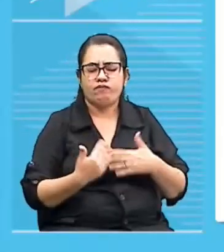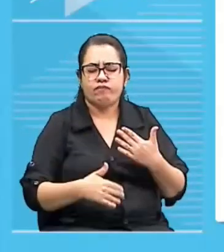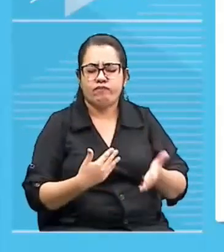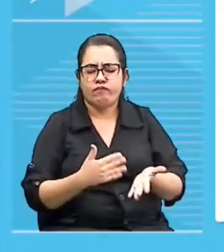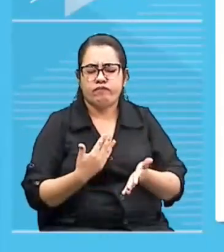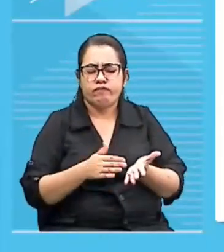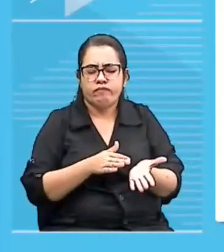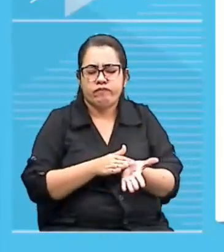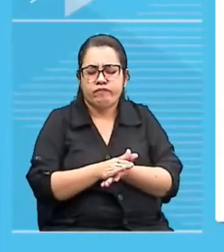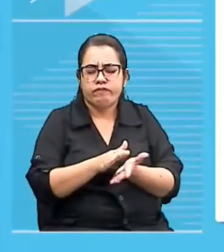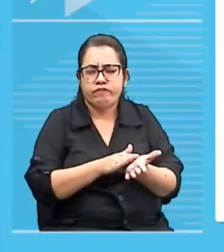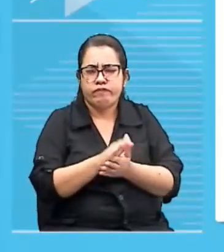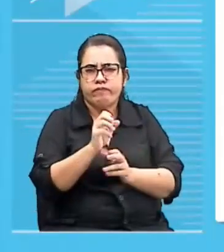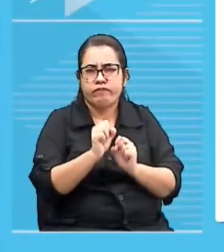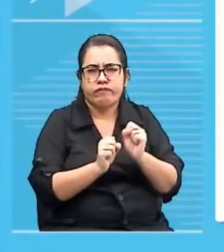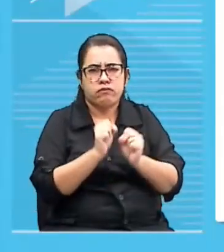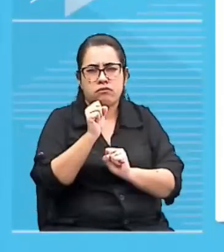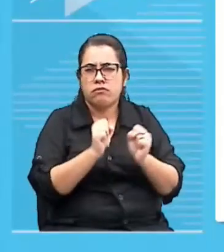deixar algo mais